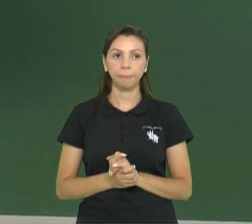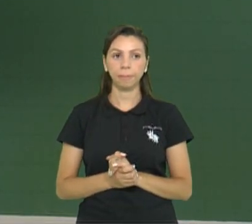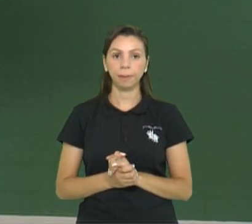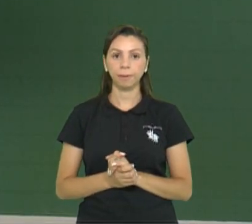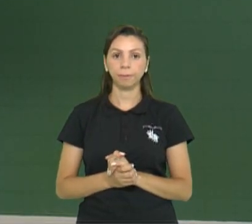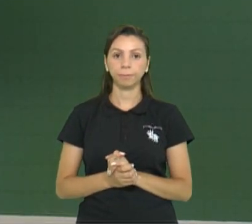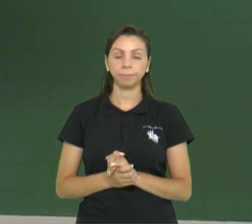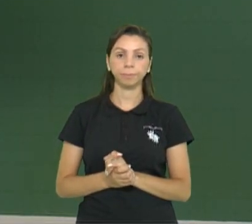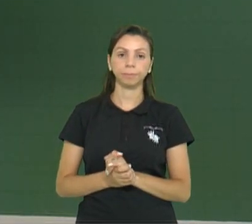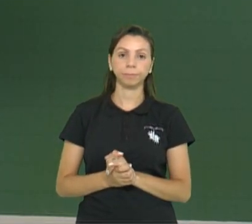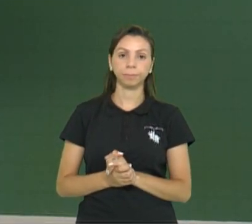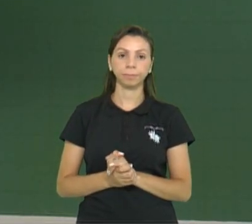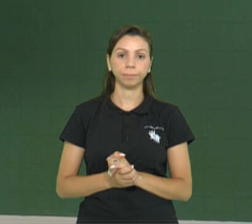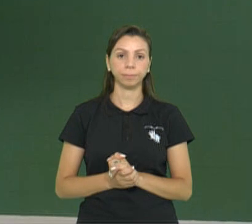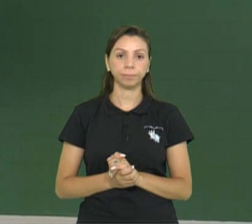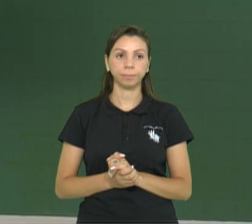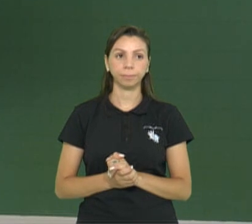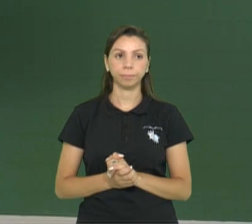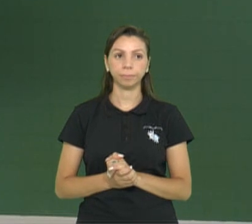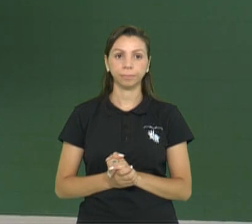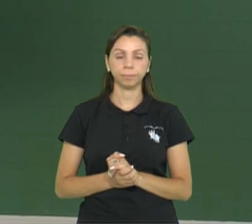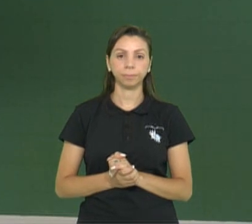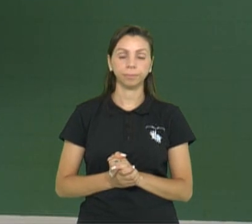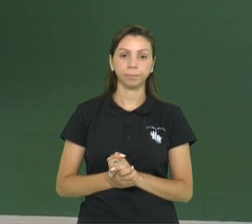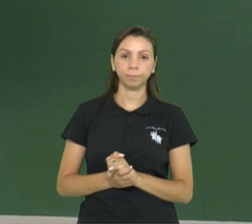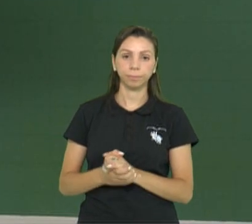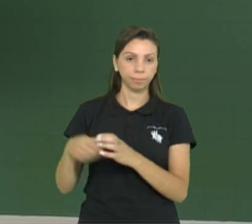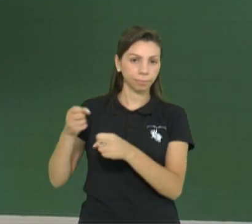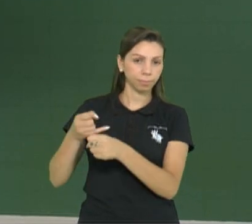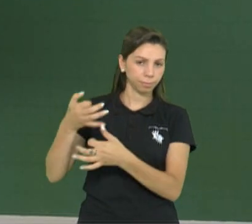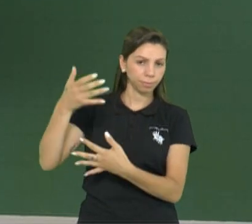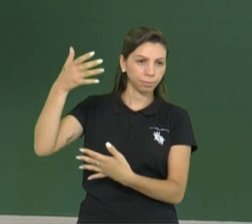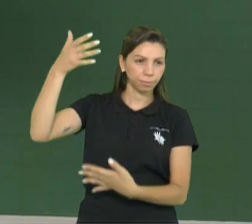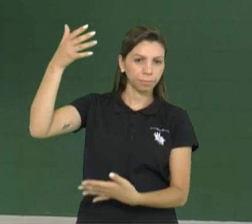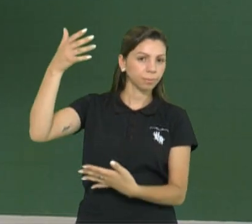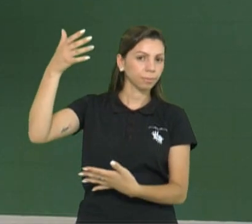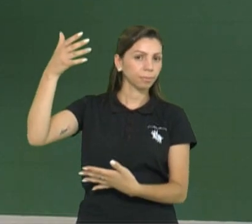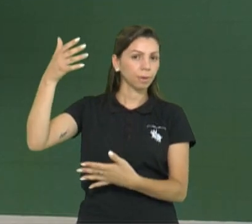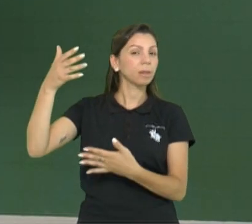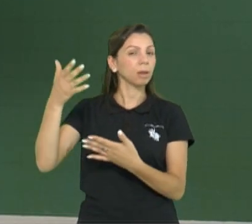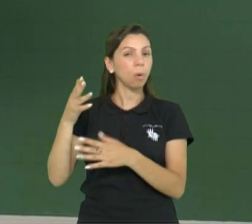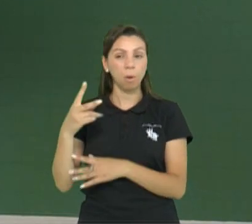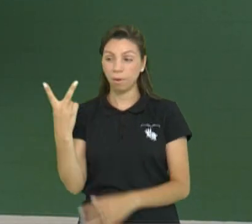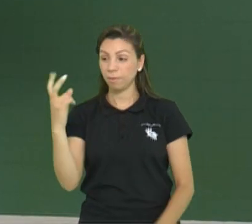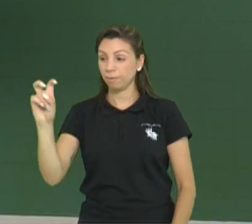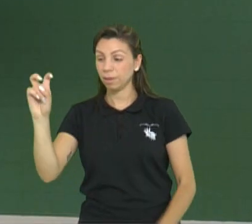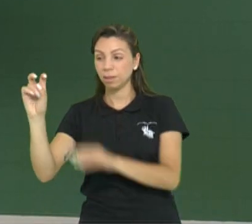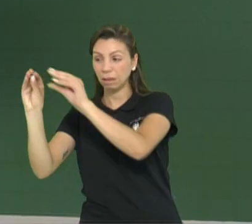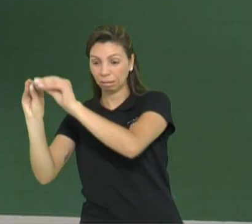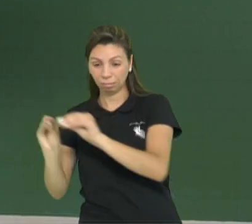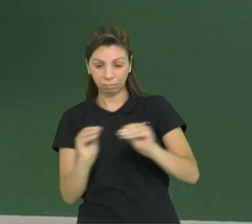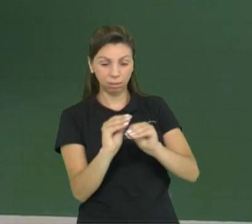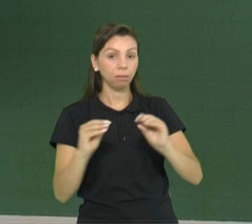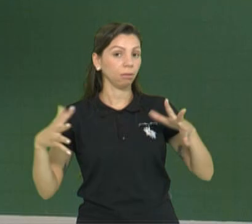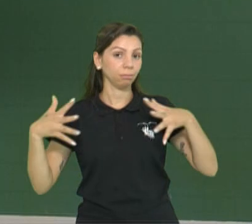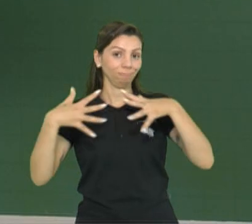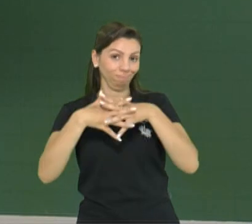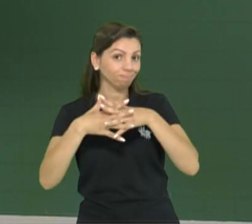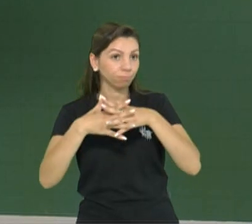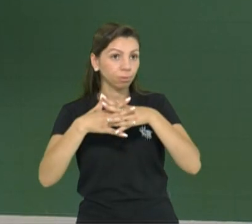5 ao quadrado, 25. Passamos o 25 para o outro lado, e esse de passar para o outro lado, sempre todo mundo se atrapalha,